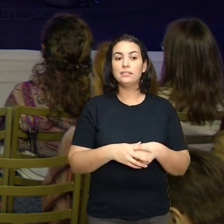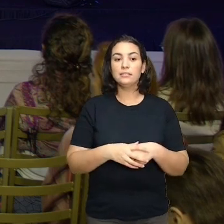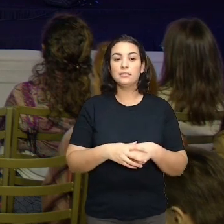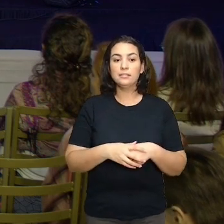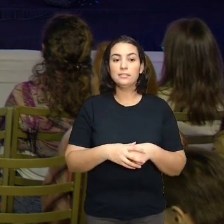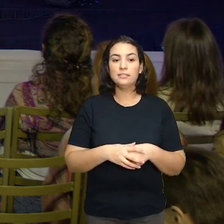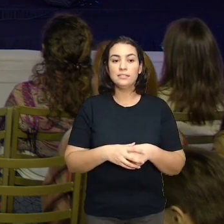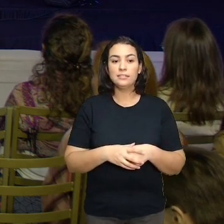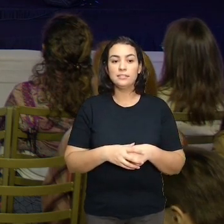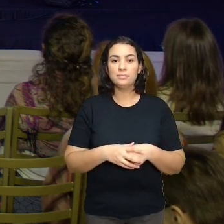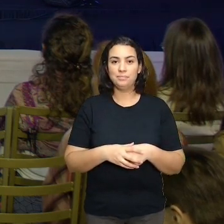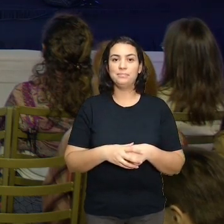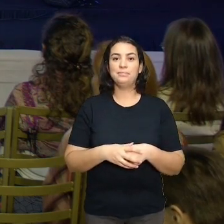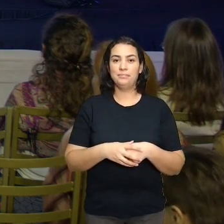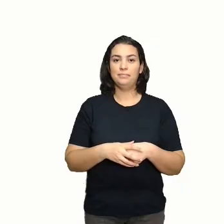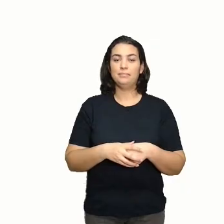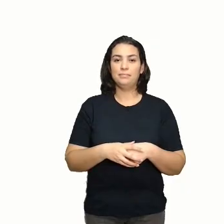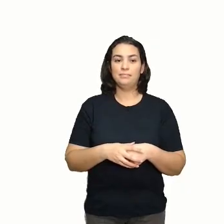Vamos ao vídeo.